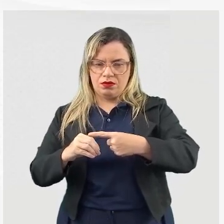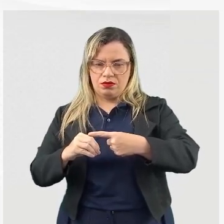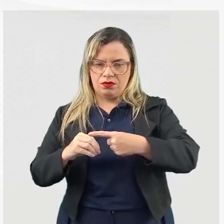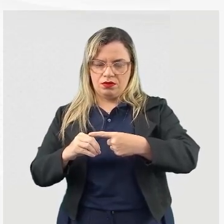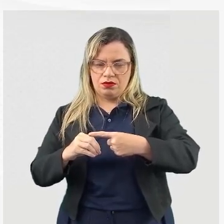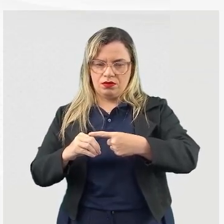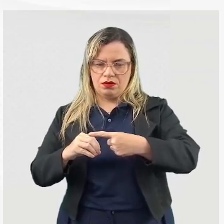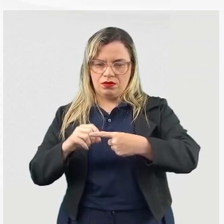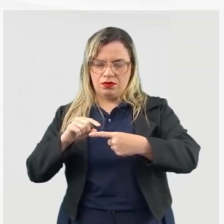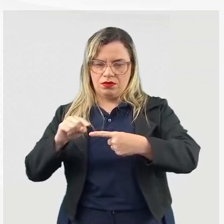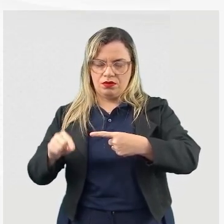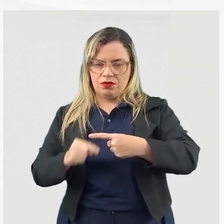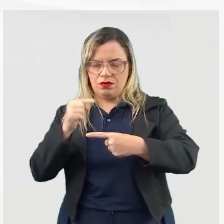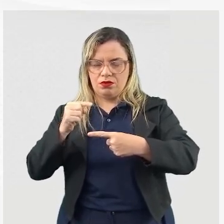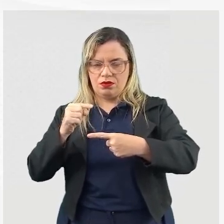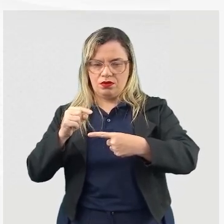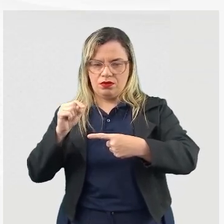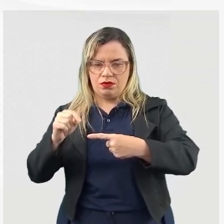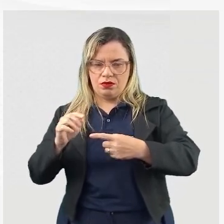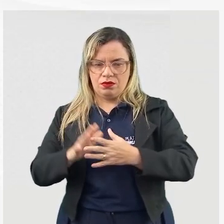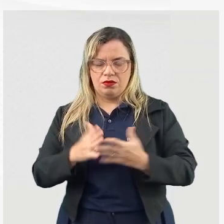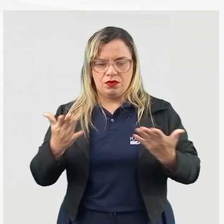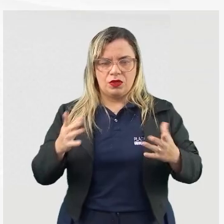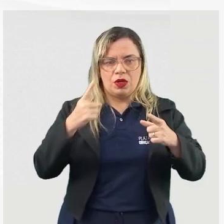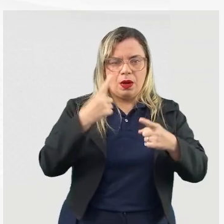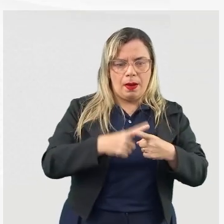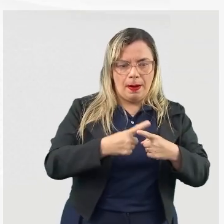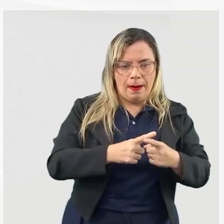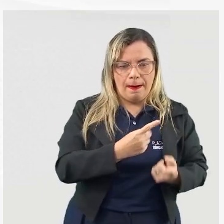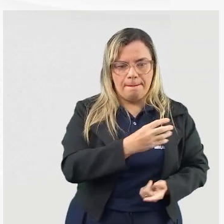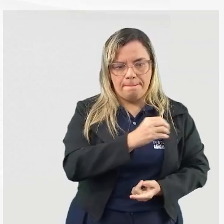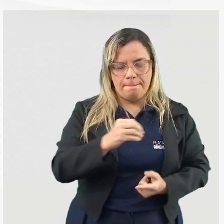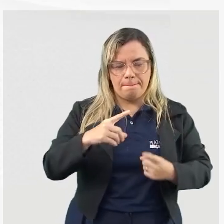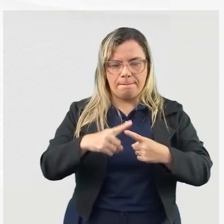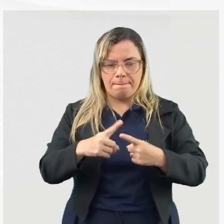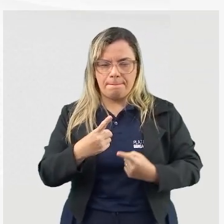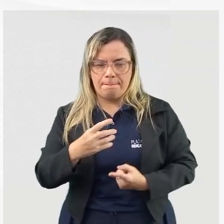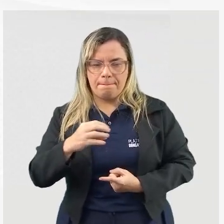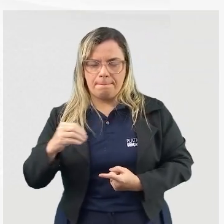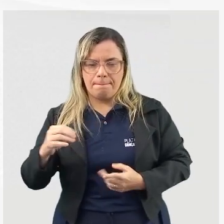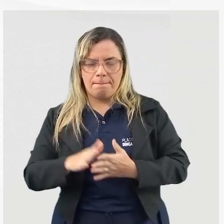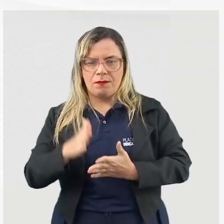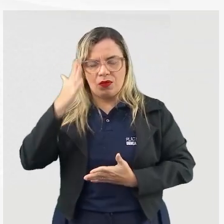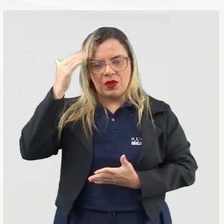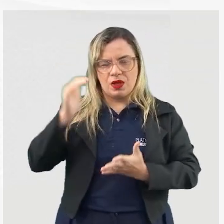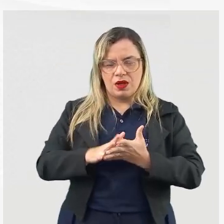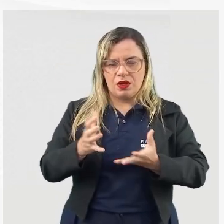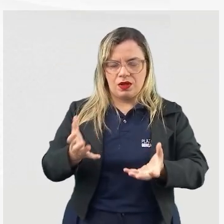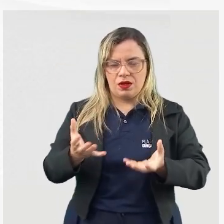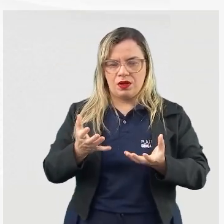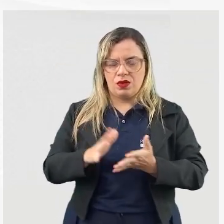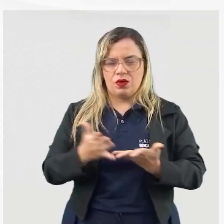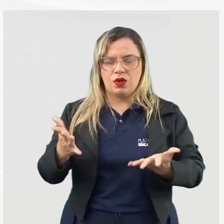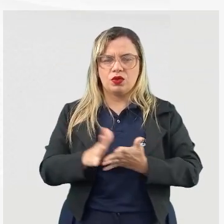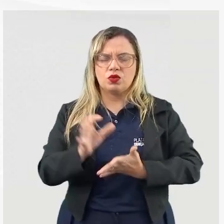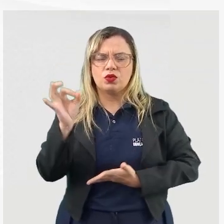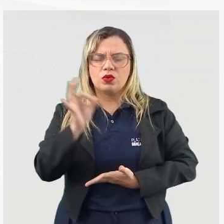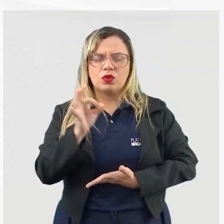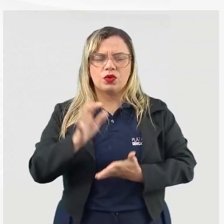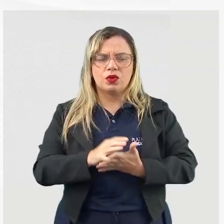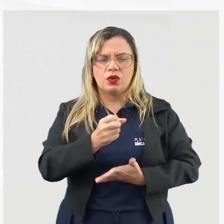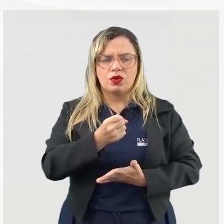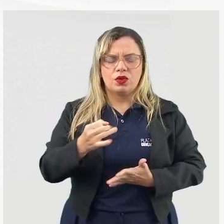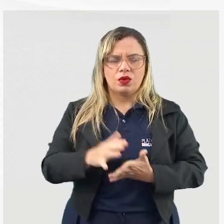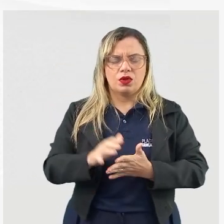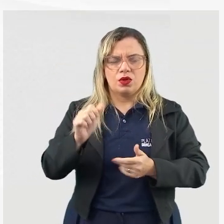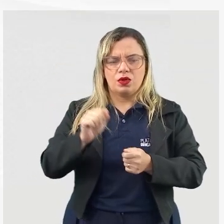10.000. Porque 100 vezes 100 é 10.000. Só que eu quero saber quantos por cento dá isso. Olha, eu vou fazer